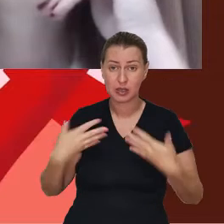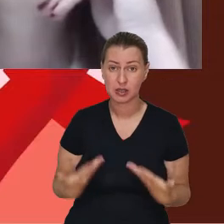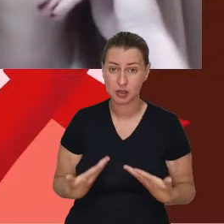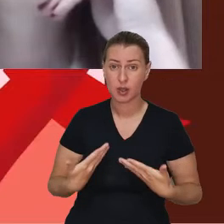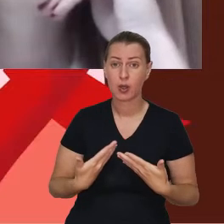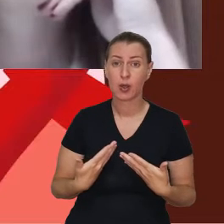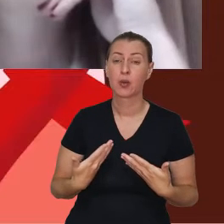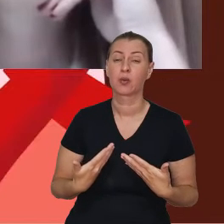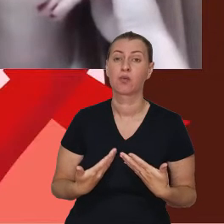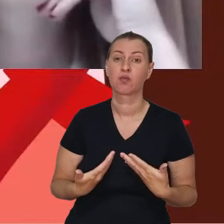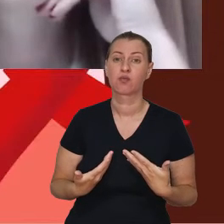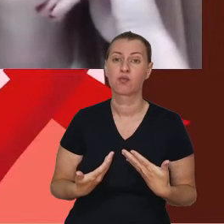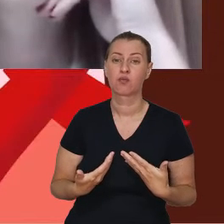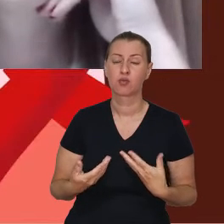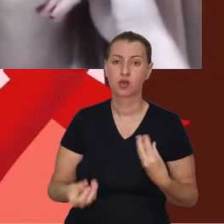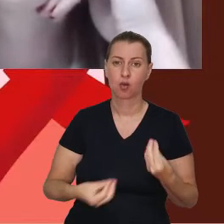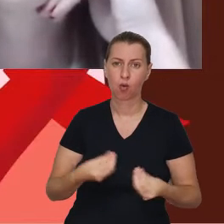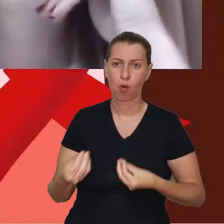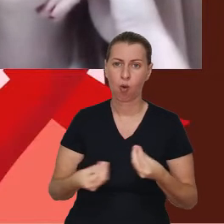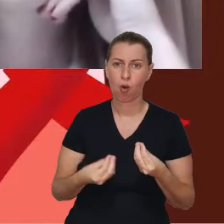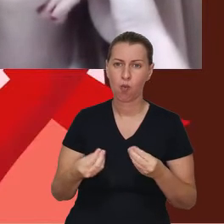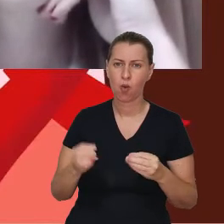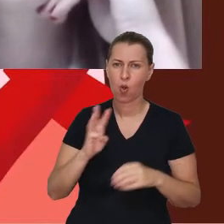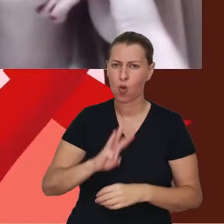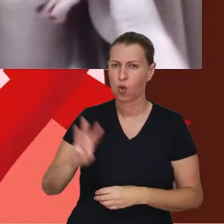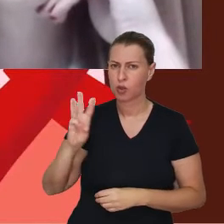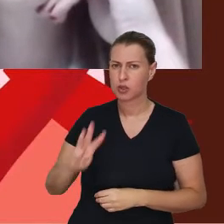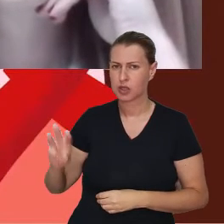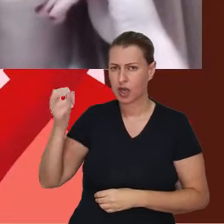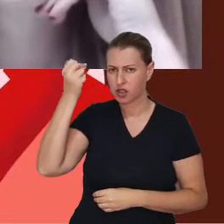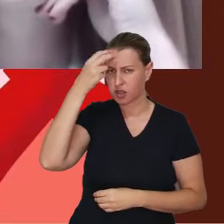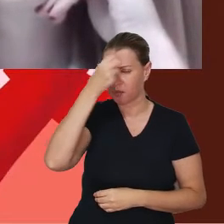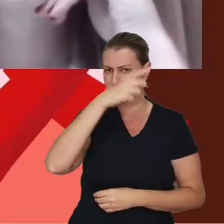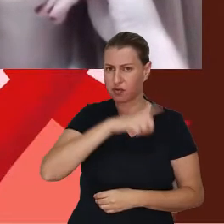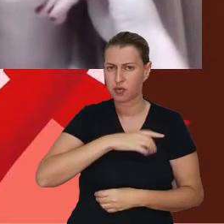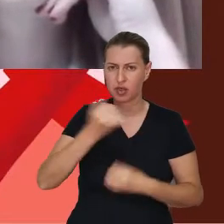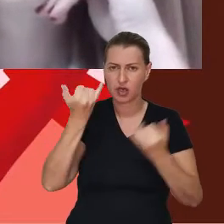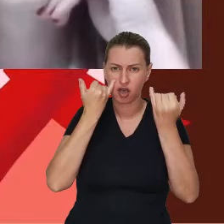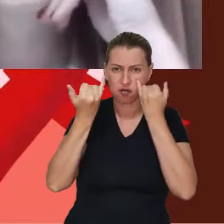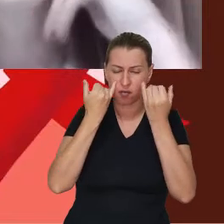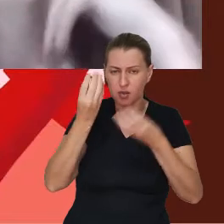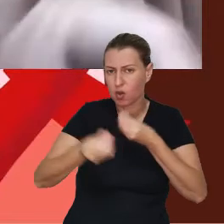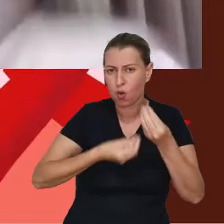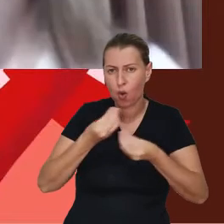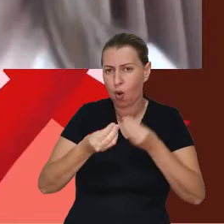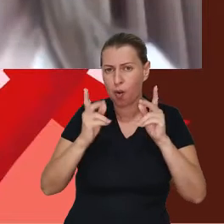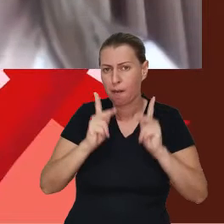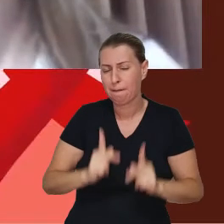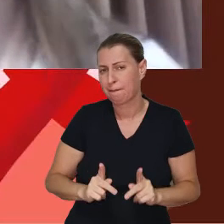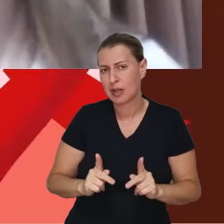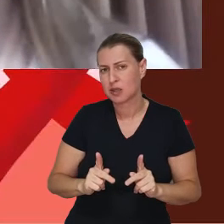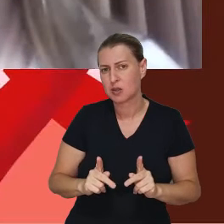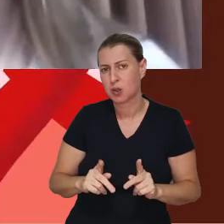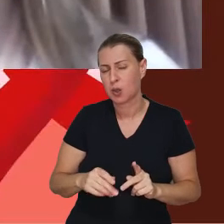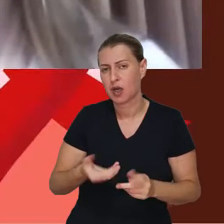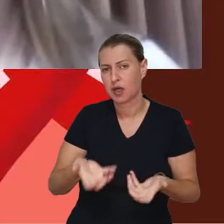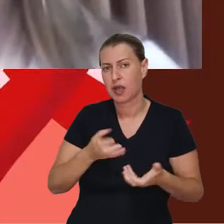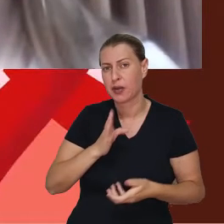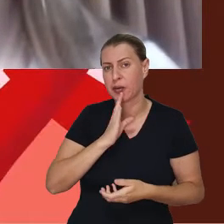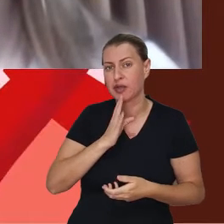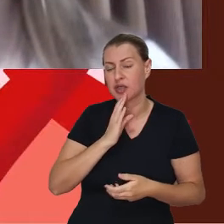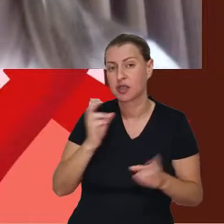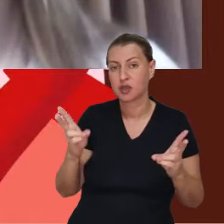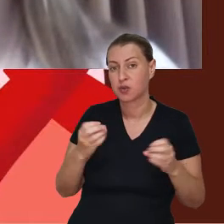Não sei se o site da prefeitura traz alguma informação a respeito. Como é que a pessoa que quer saber mais sobre PrEP e PEP poderia se